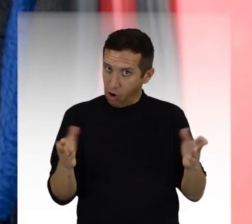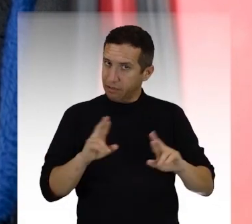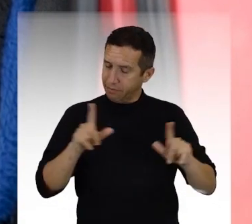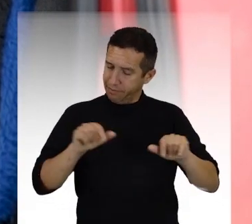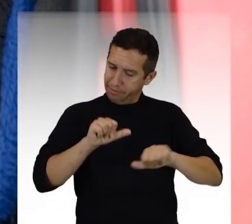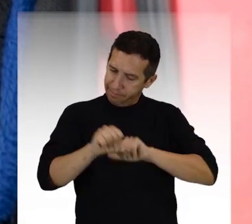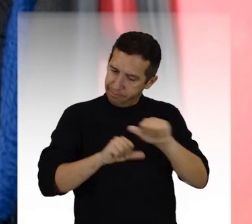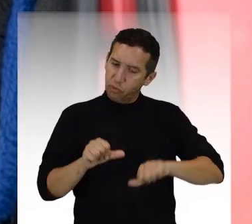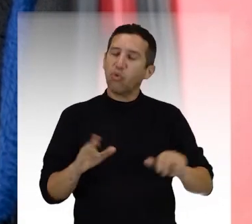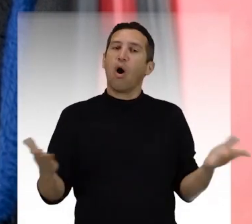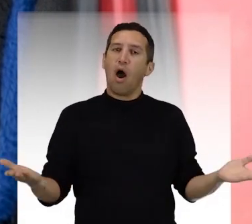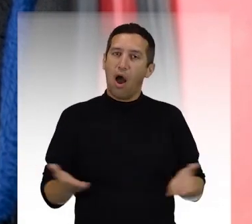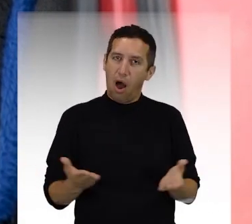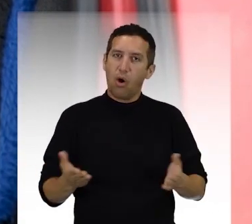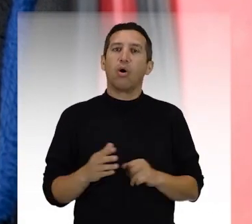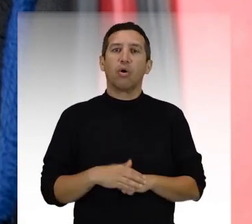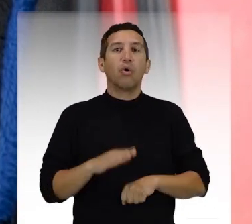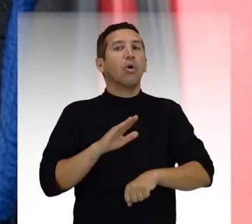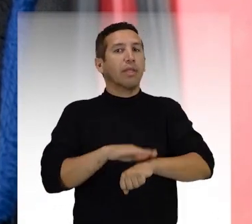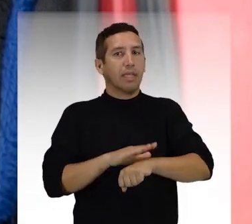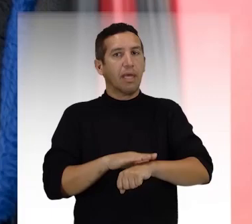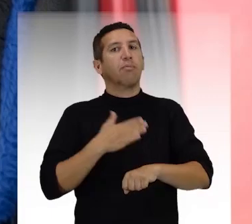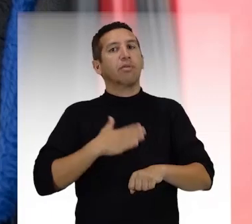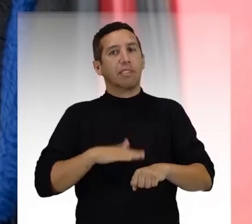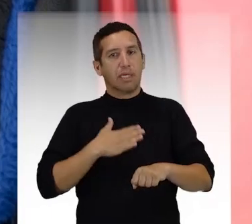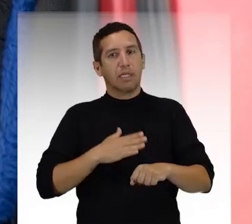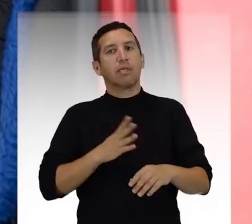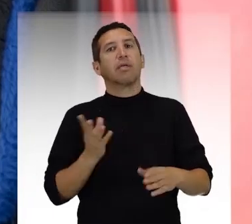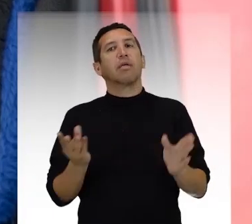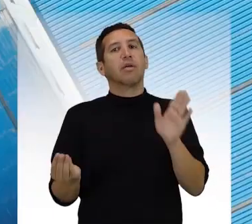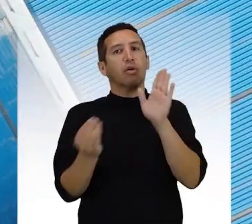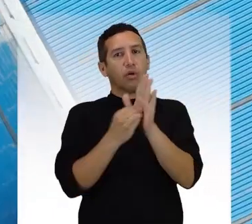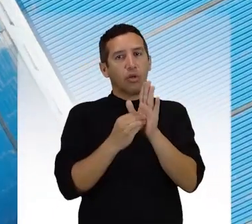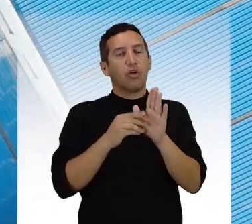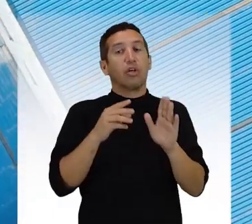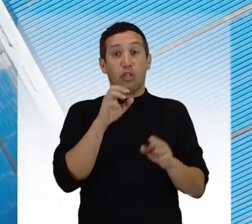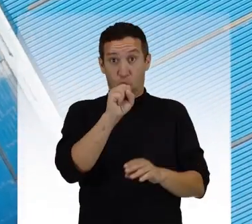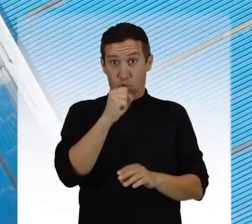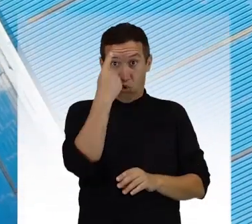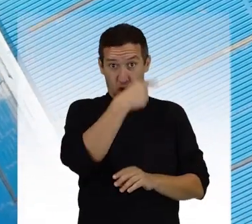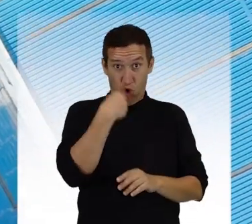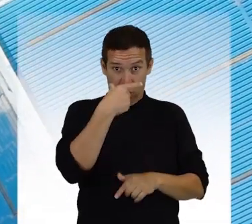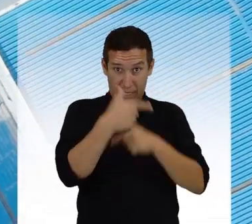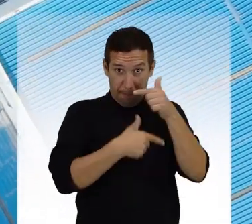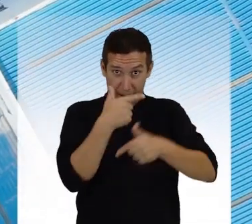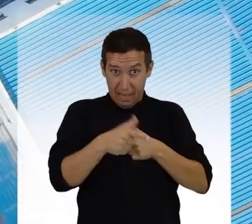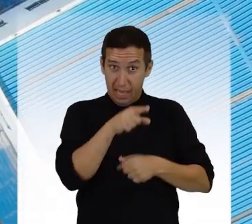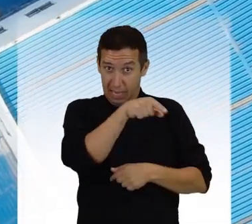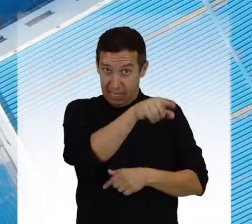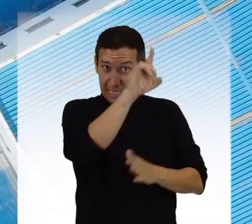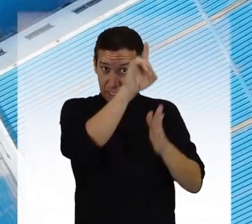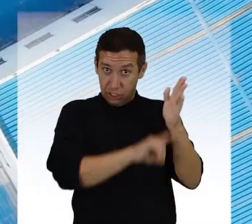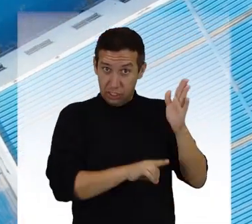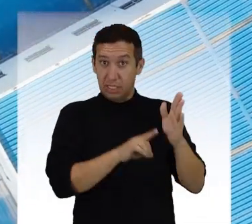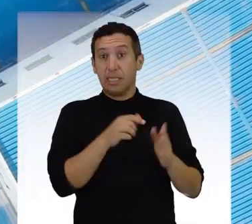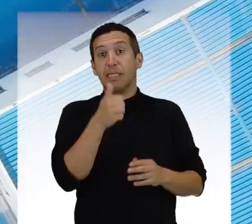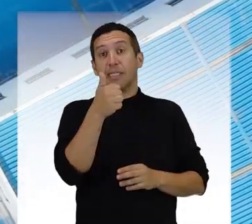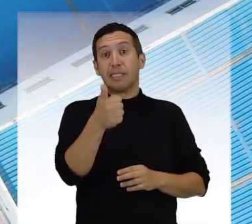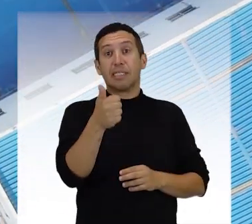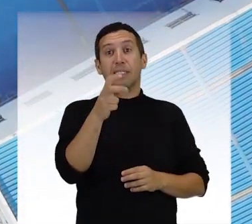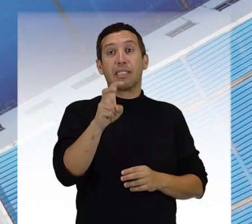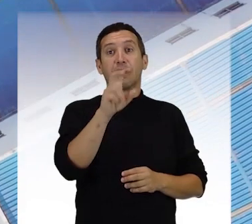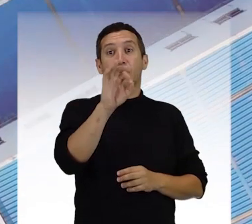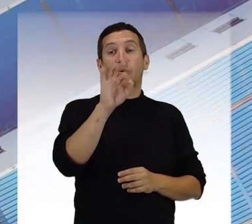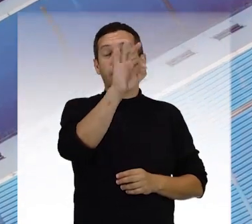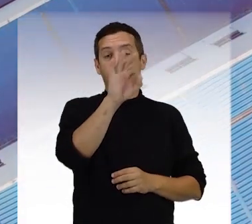realização de jornada de até 12 horas, caso o sindicato autorizasse. Agora, o tempo de espera passou a integrar a jornada